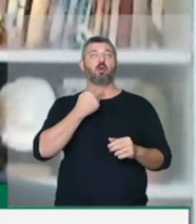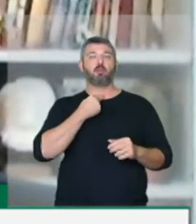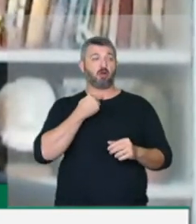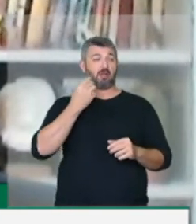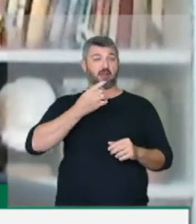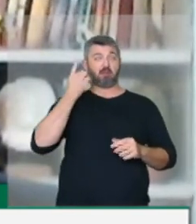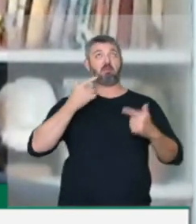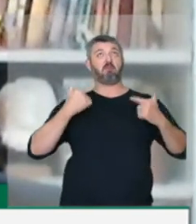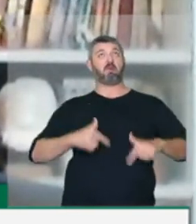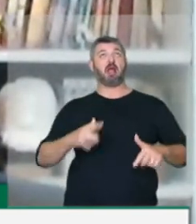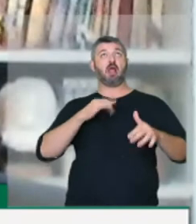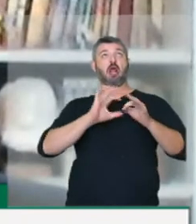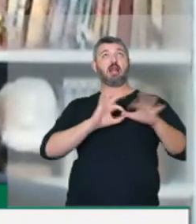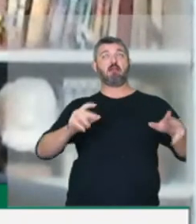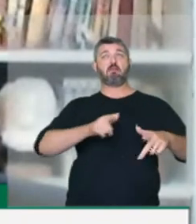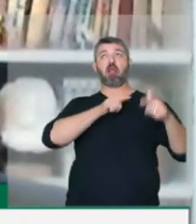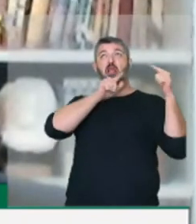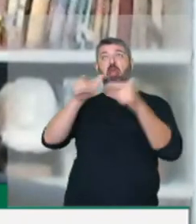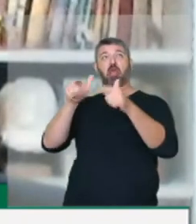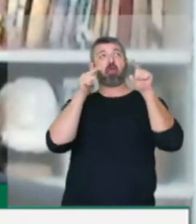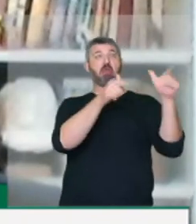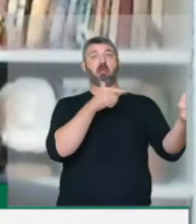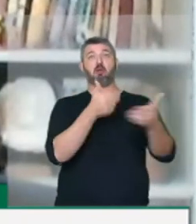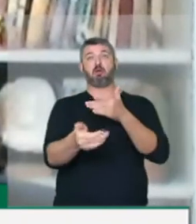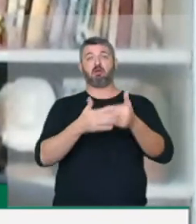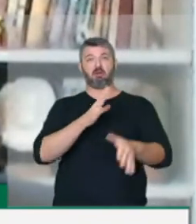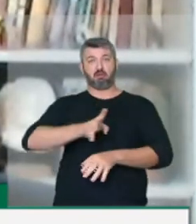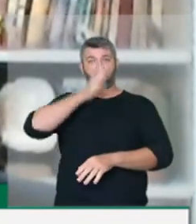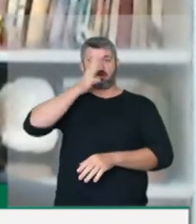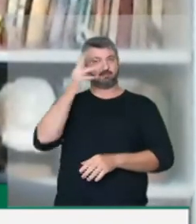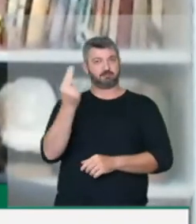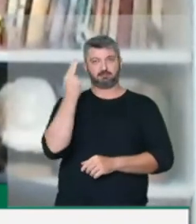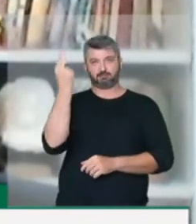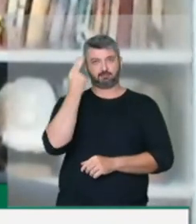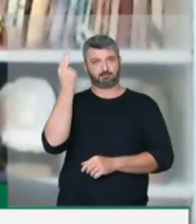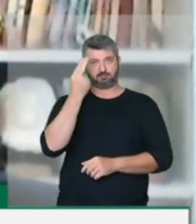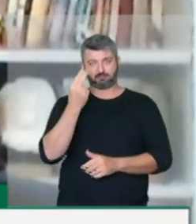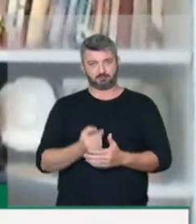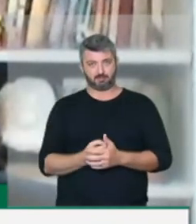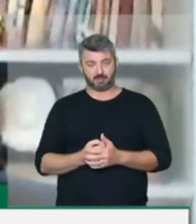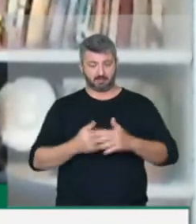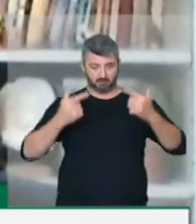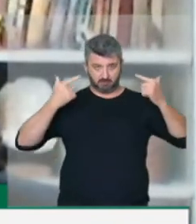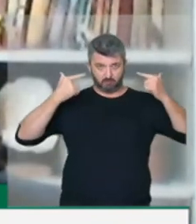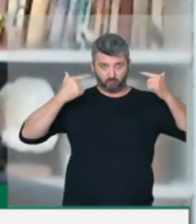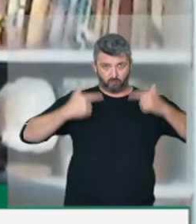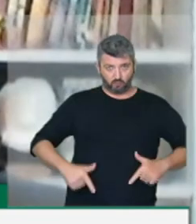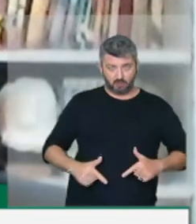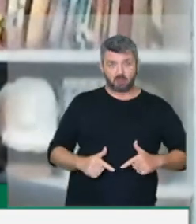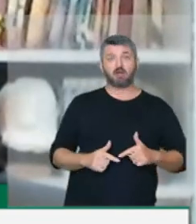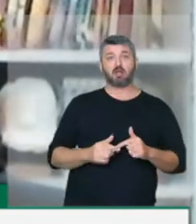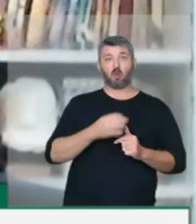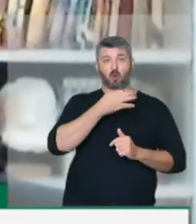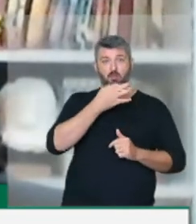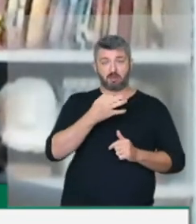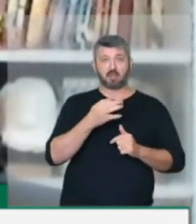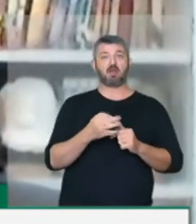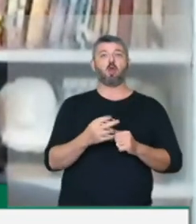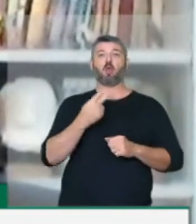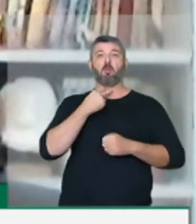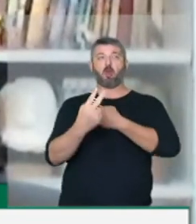uma carta branca para atacar a tudo e a todos. A imunidade não pode servir de escudo